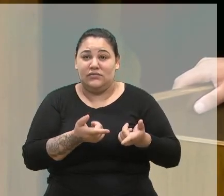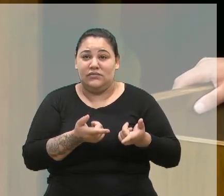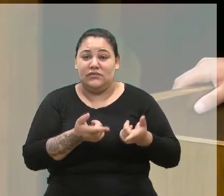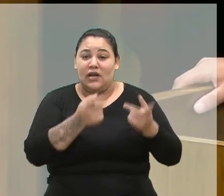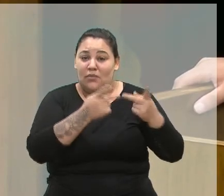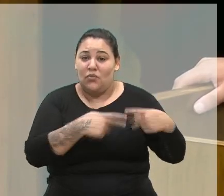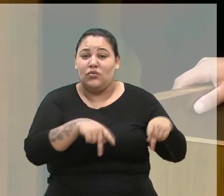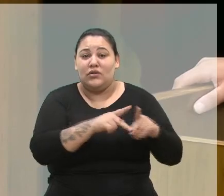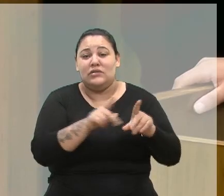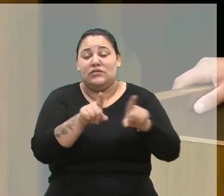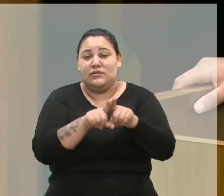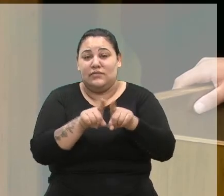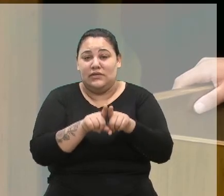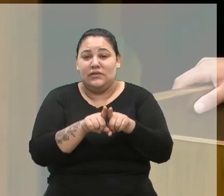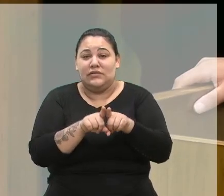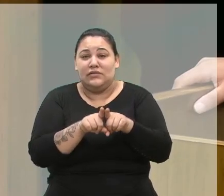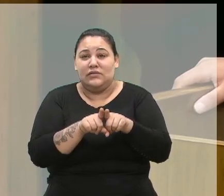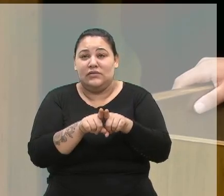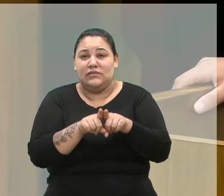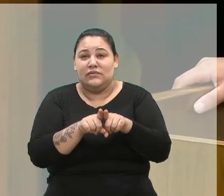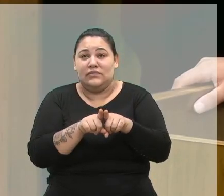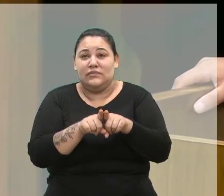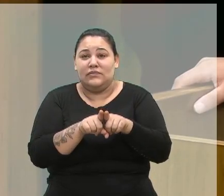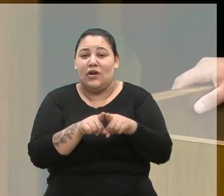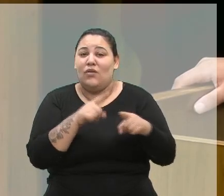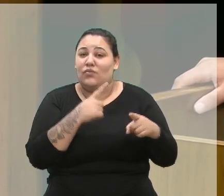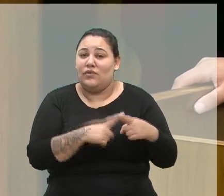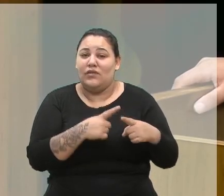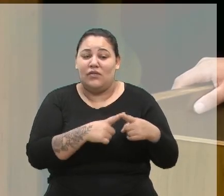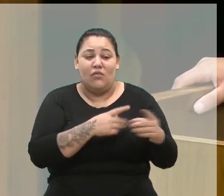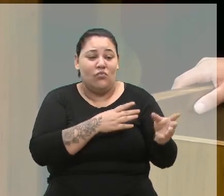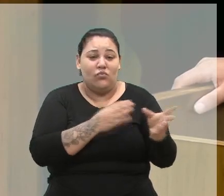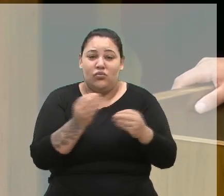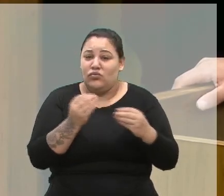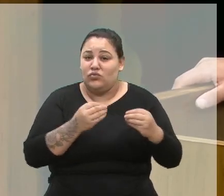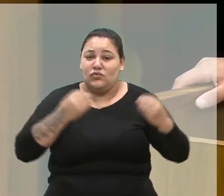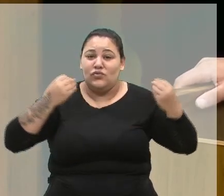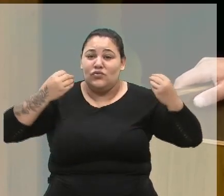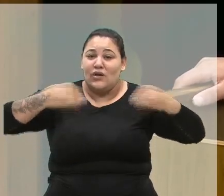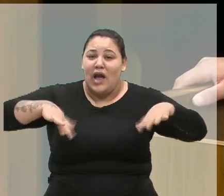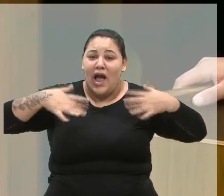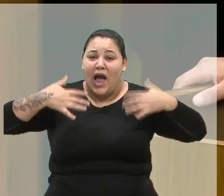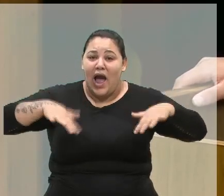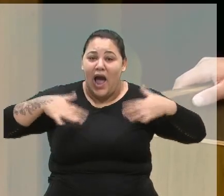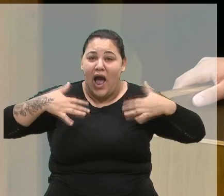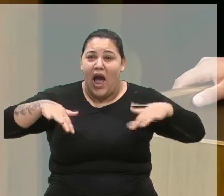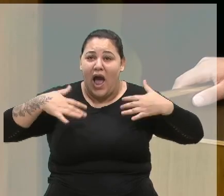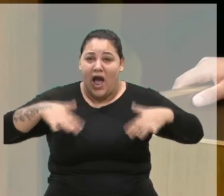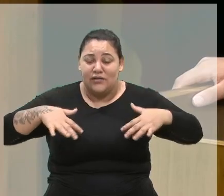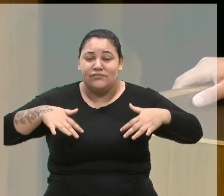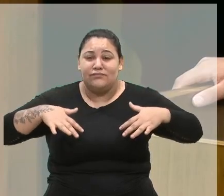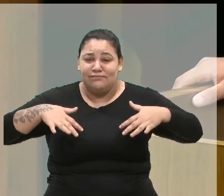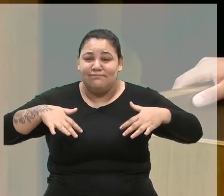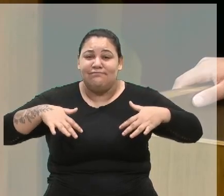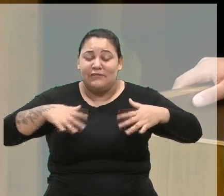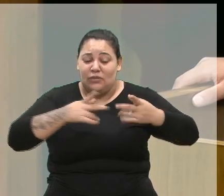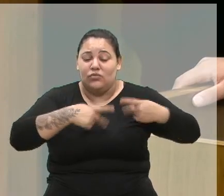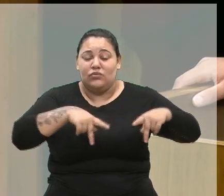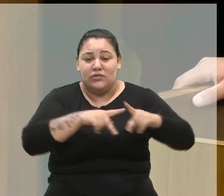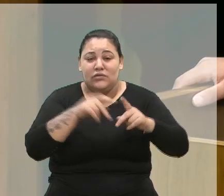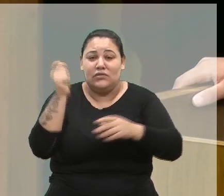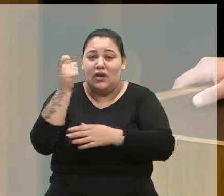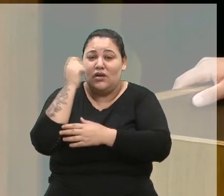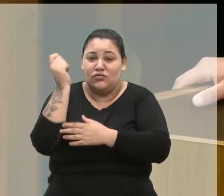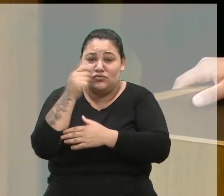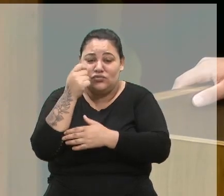população e que está sendo um alto custo saindo do bolso do povo gaúcho, ele